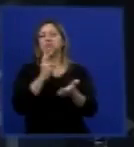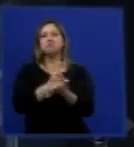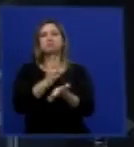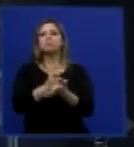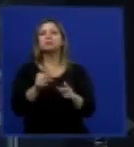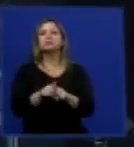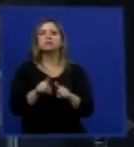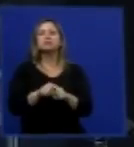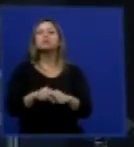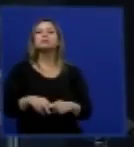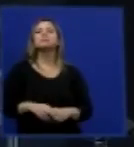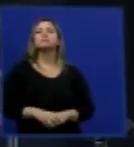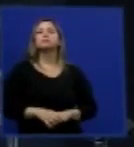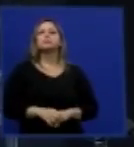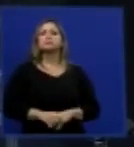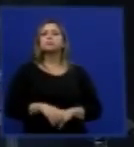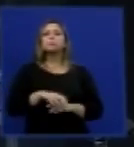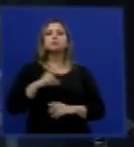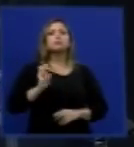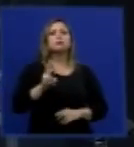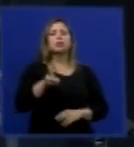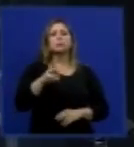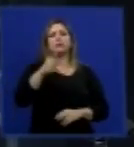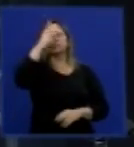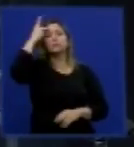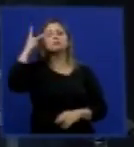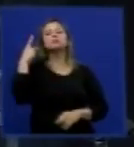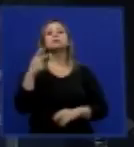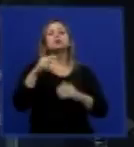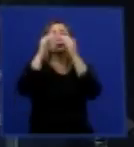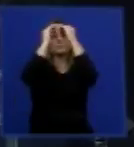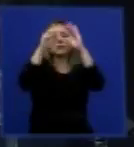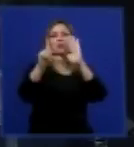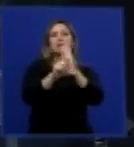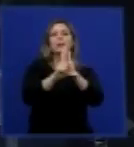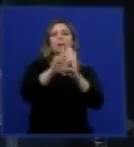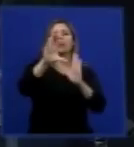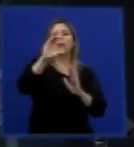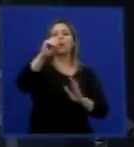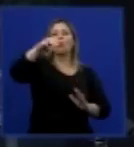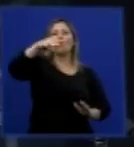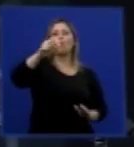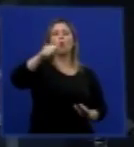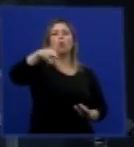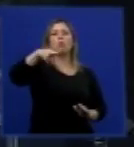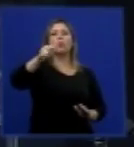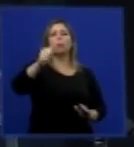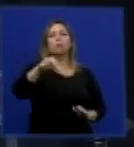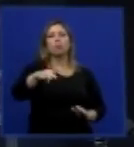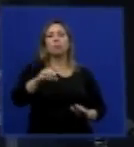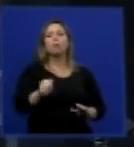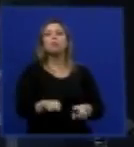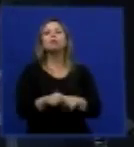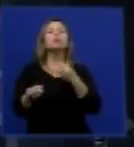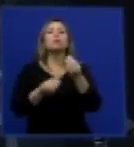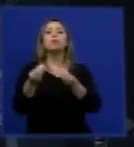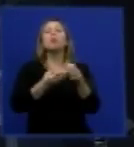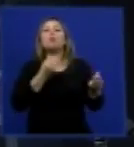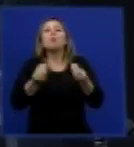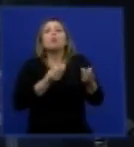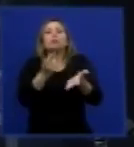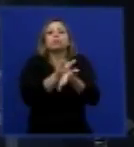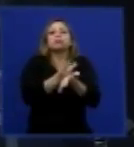normativa inclusive as normativas do CONAMA estabelecem padrões de lançamento independentemente de qual